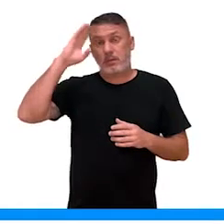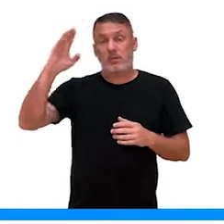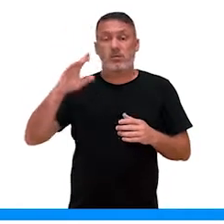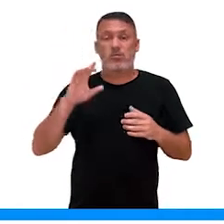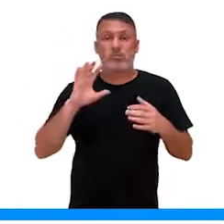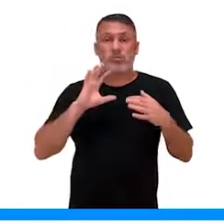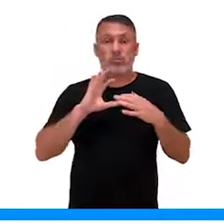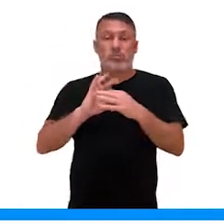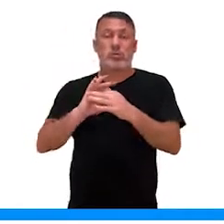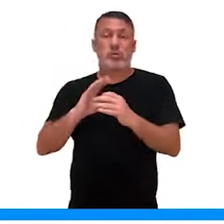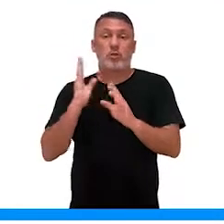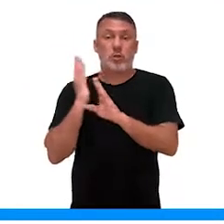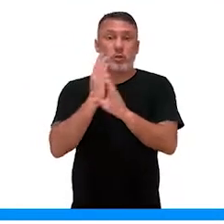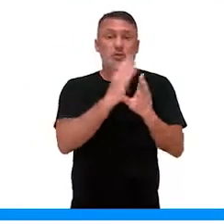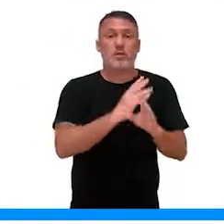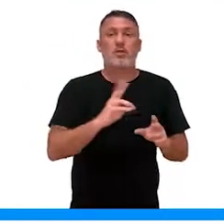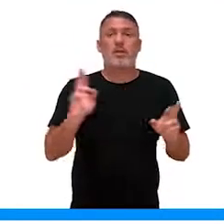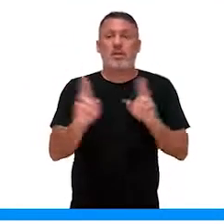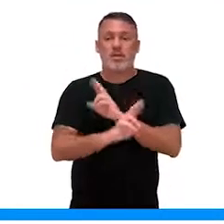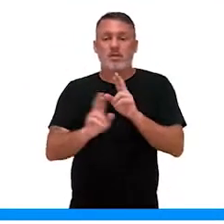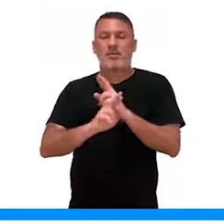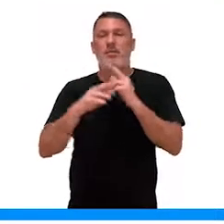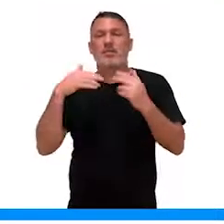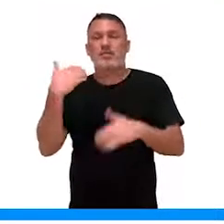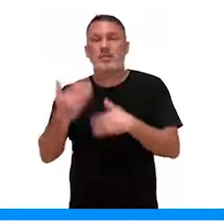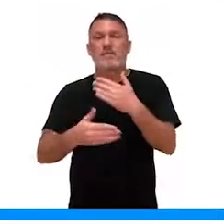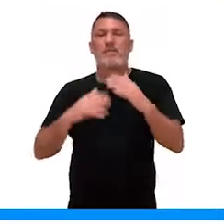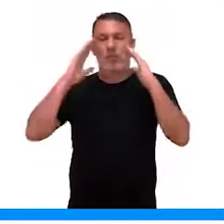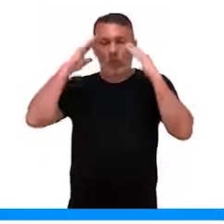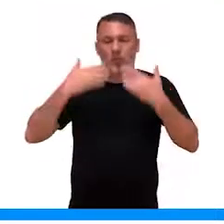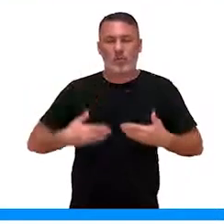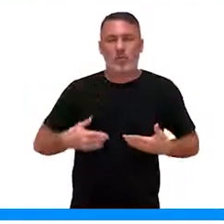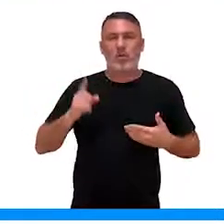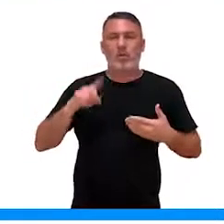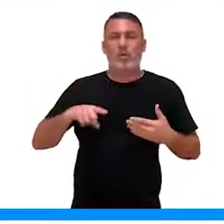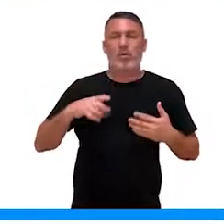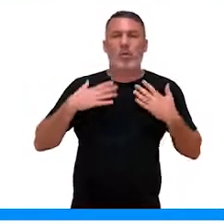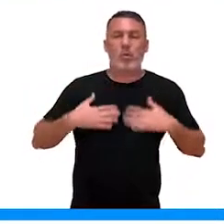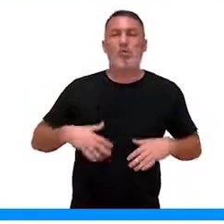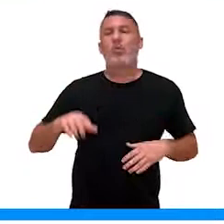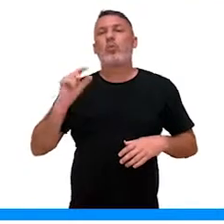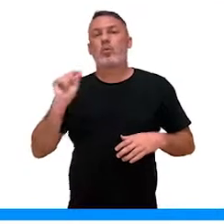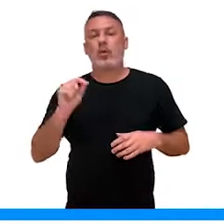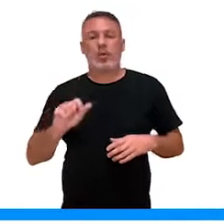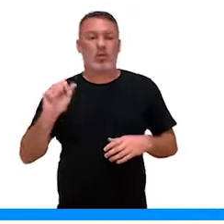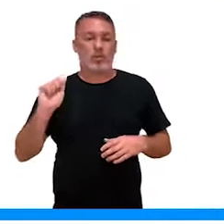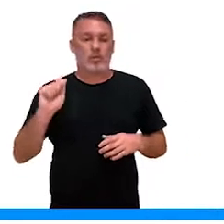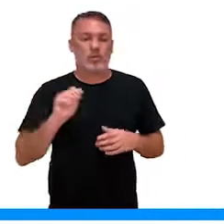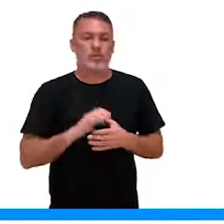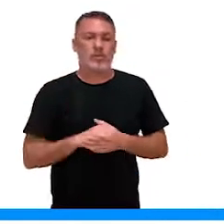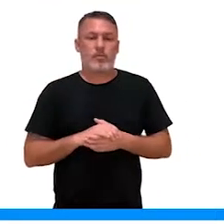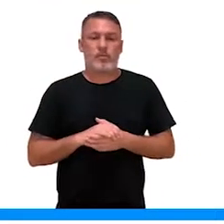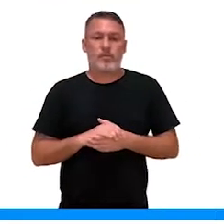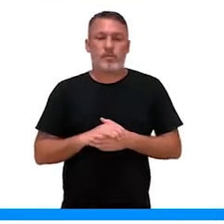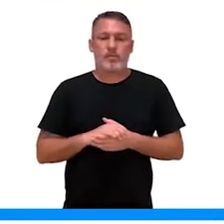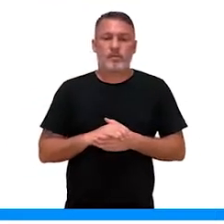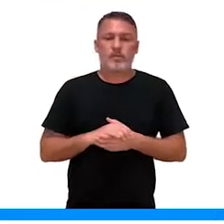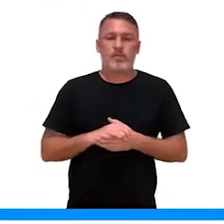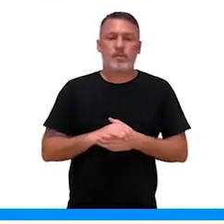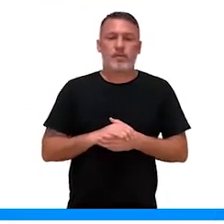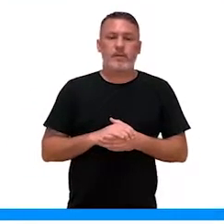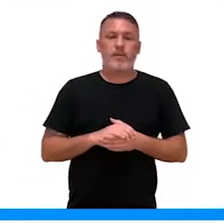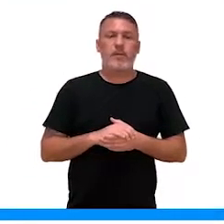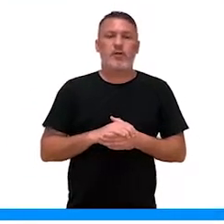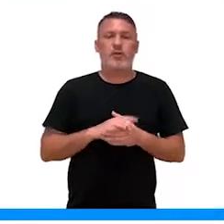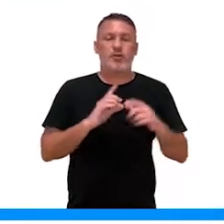princípio contestado com essa descoberta relacionada ao desenvolvimento do corpo humano é o de que, letra A, o fenótipo